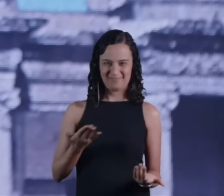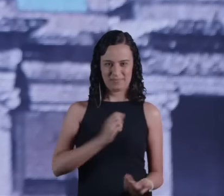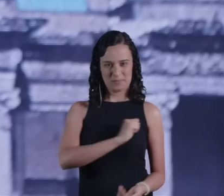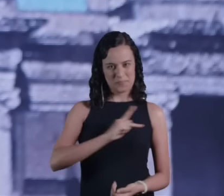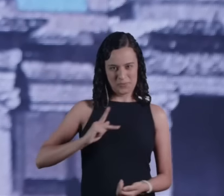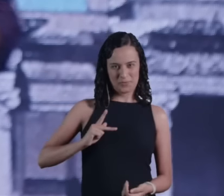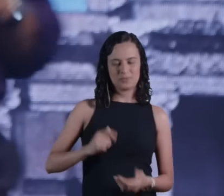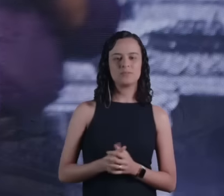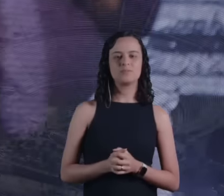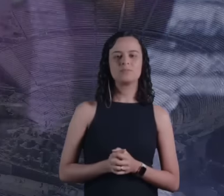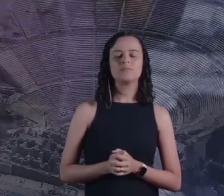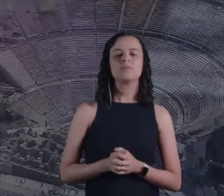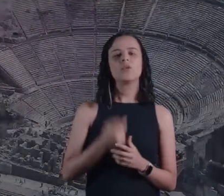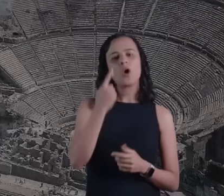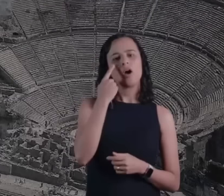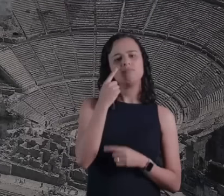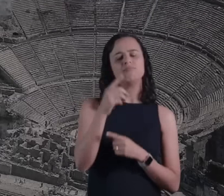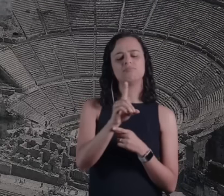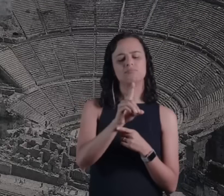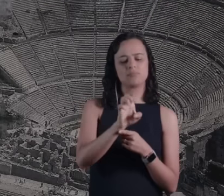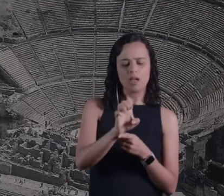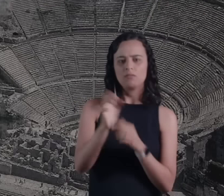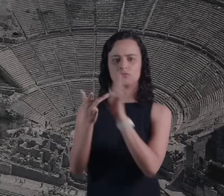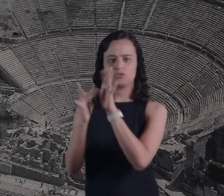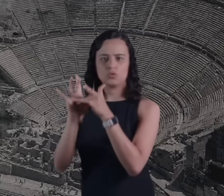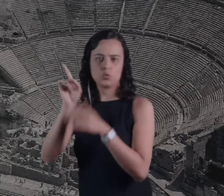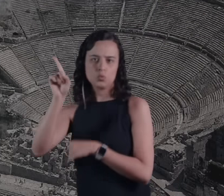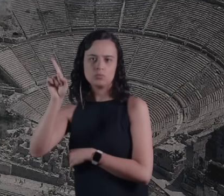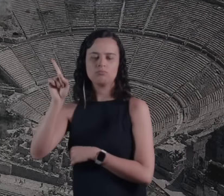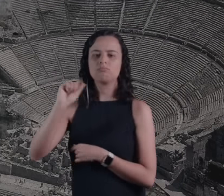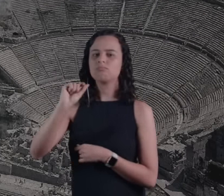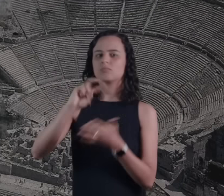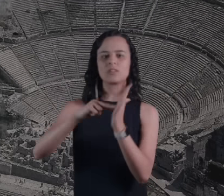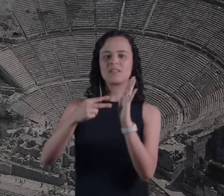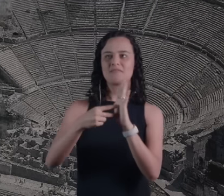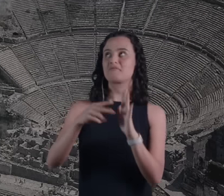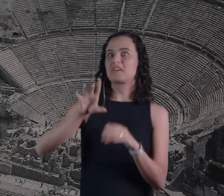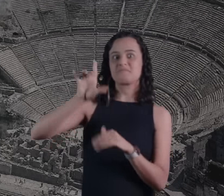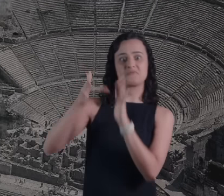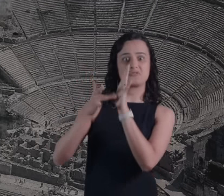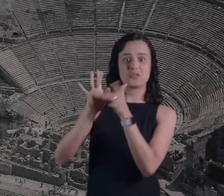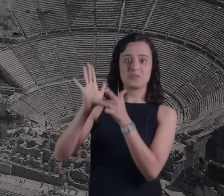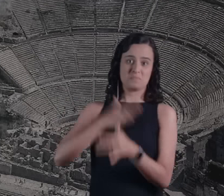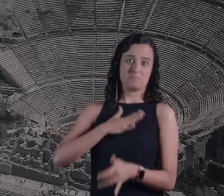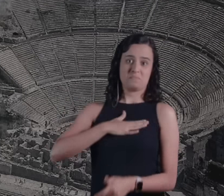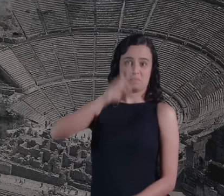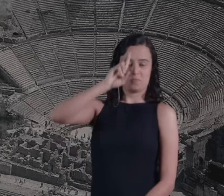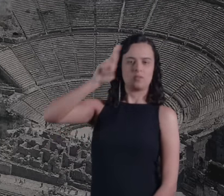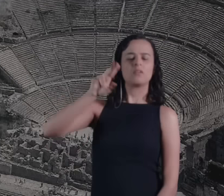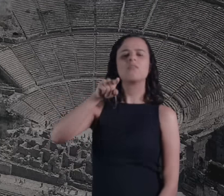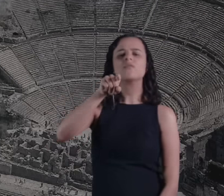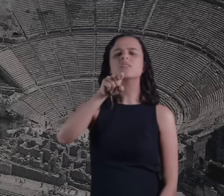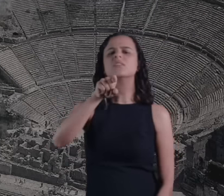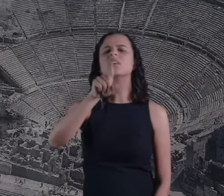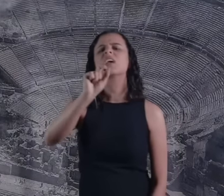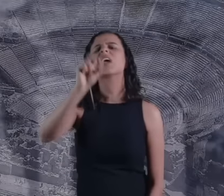Jesus Cristo? Significa posse. Eu pergunto para você: de quem você é?